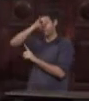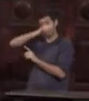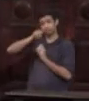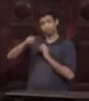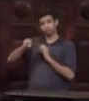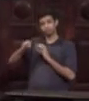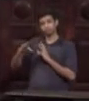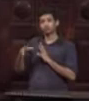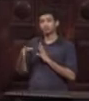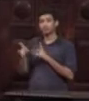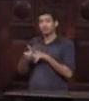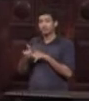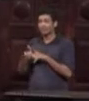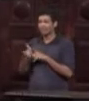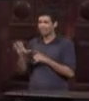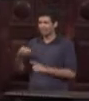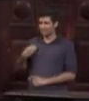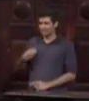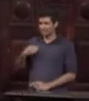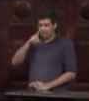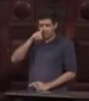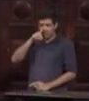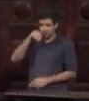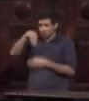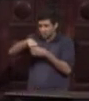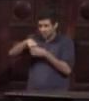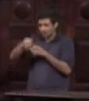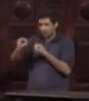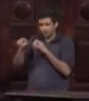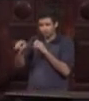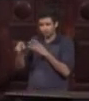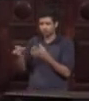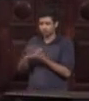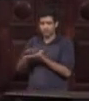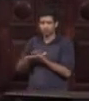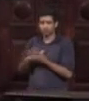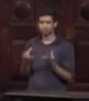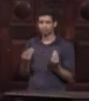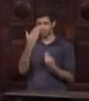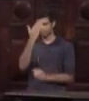risco de vida dentro das unidades socioeducativas. Muito obrigado, presidente.